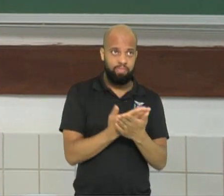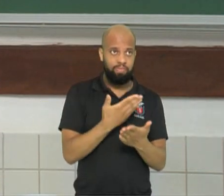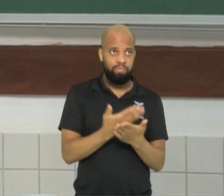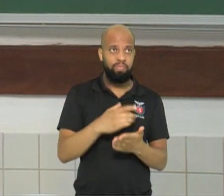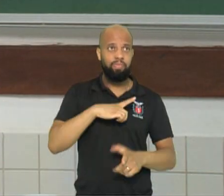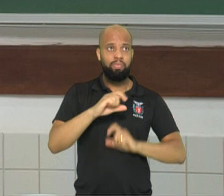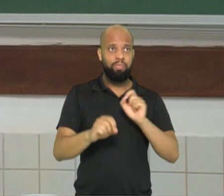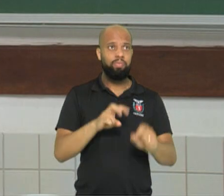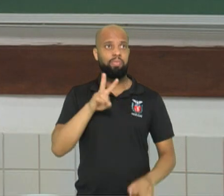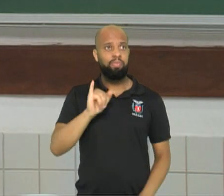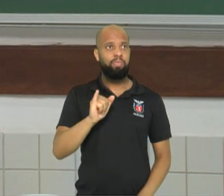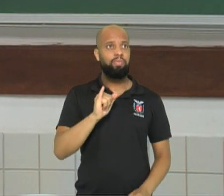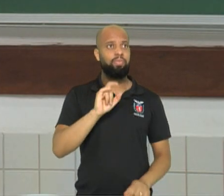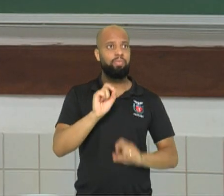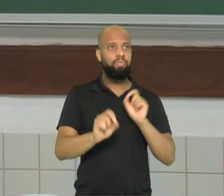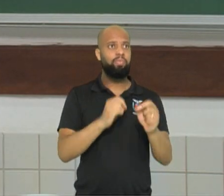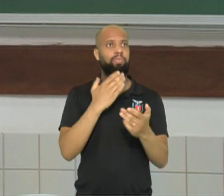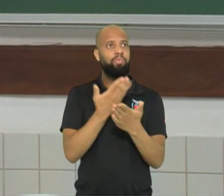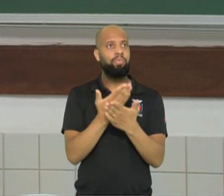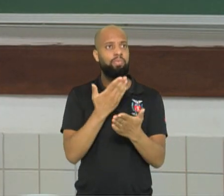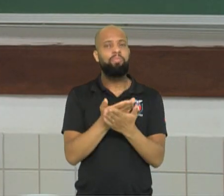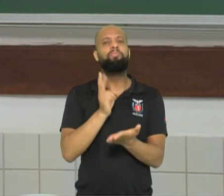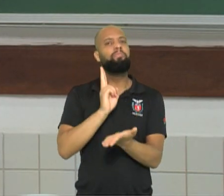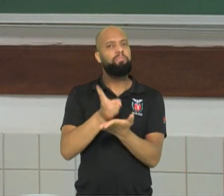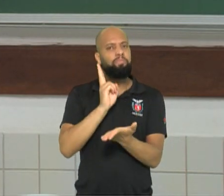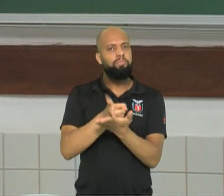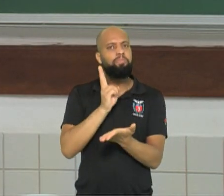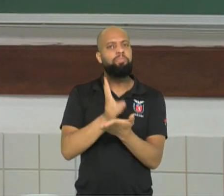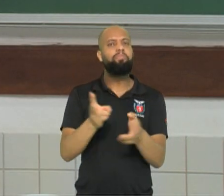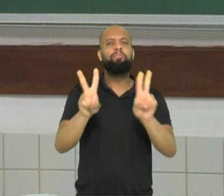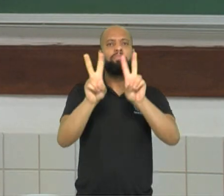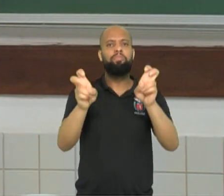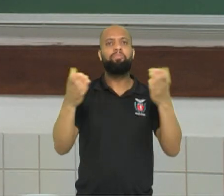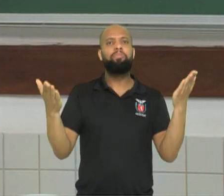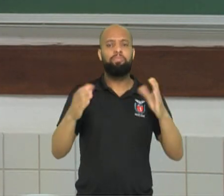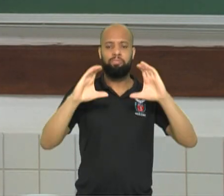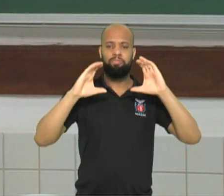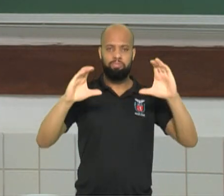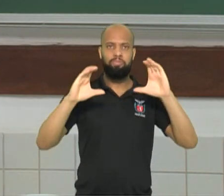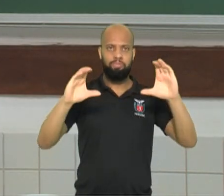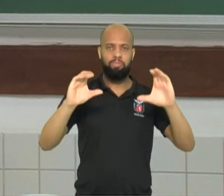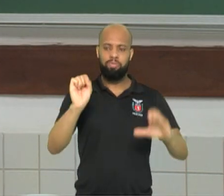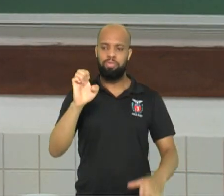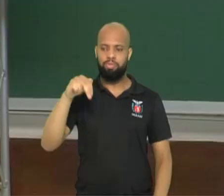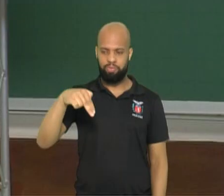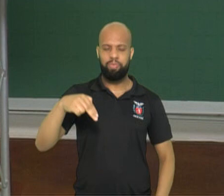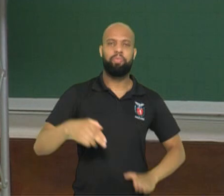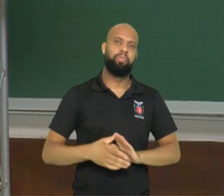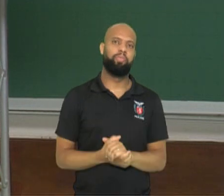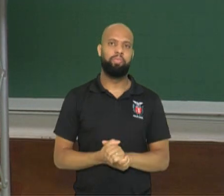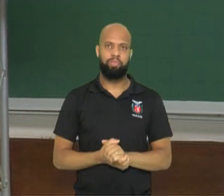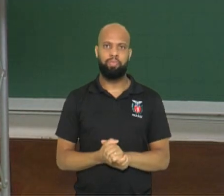próxima aula nós vamos continuar estudando a função trigonométrica do